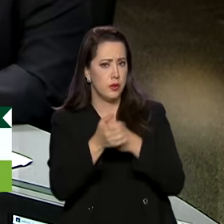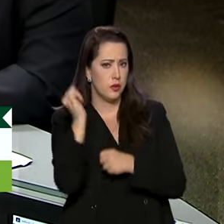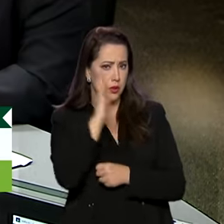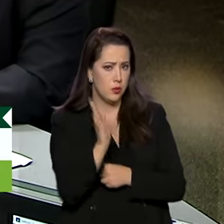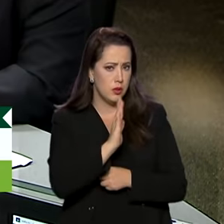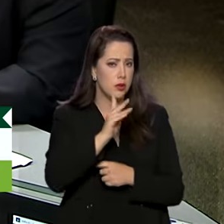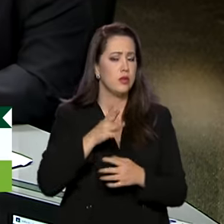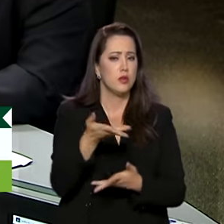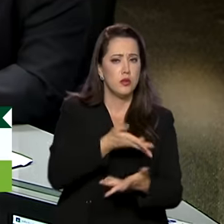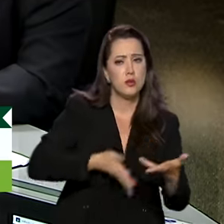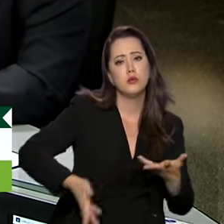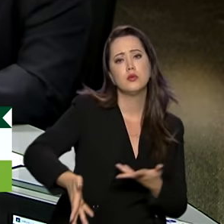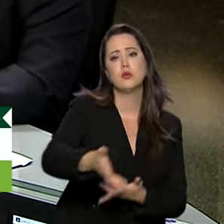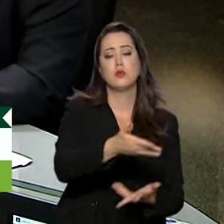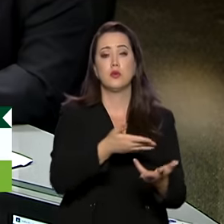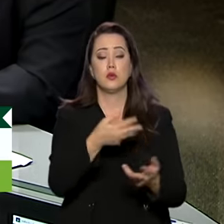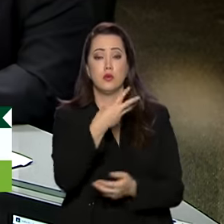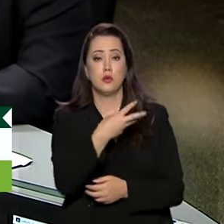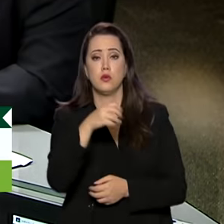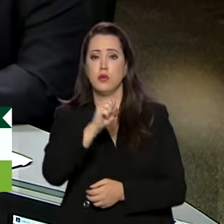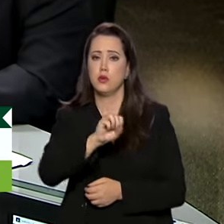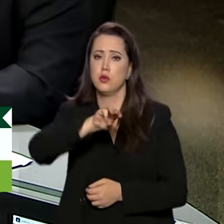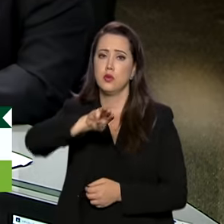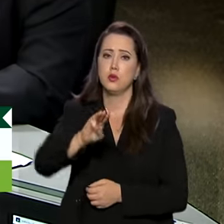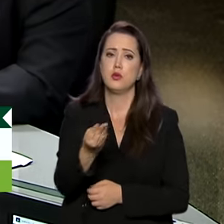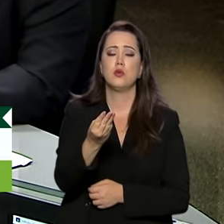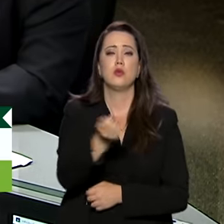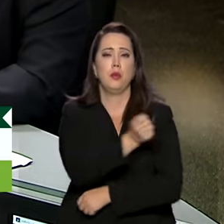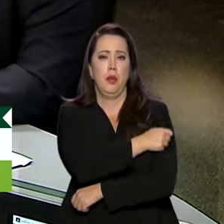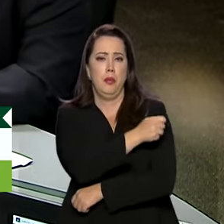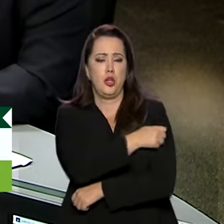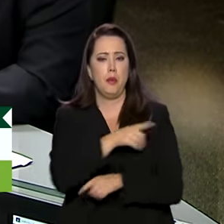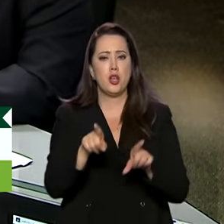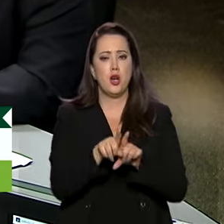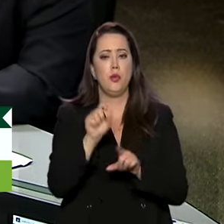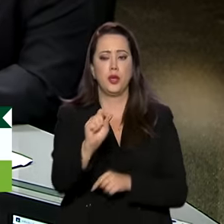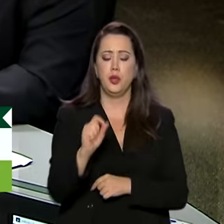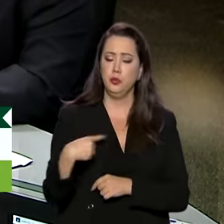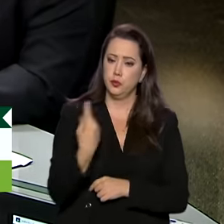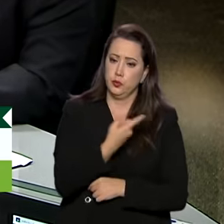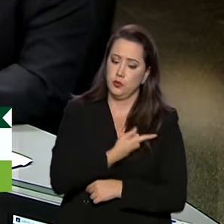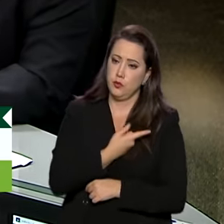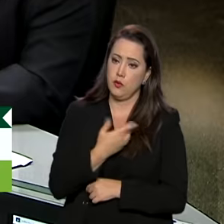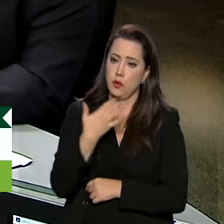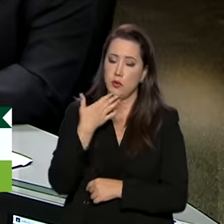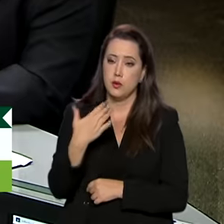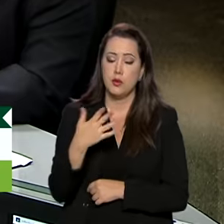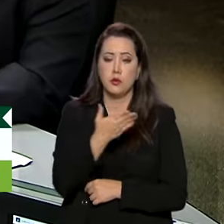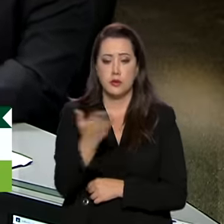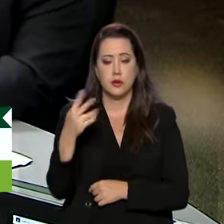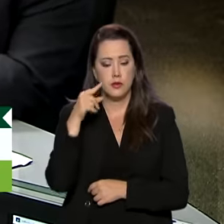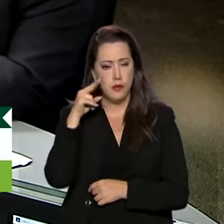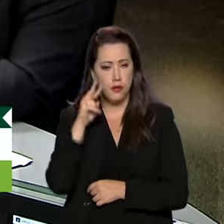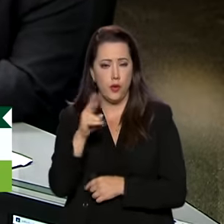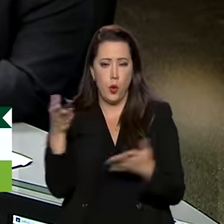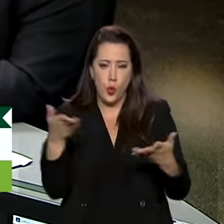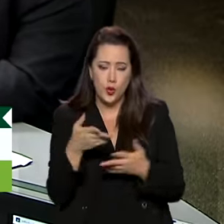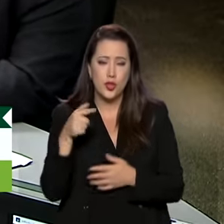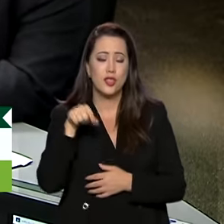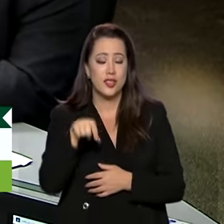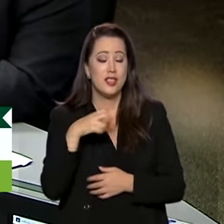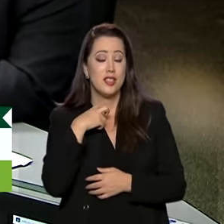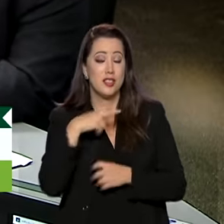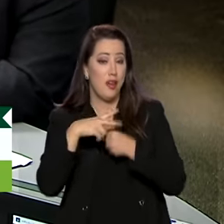estão envolvidos com 38 milhões de alunos e você também vai ouvir hoje na voz do Brasil